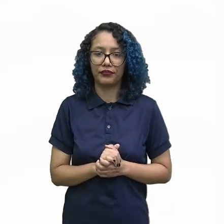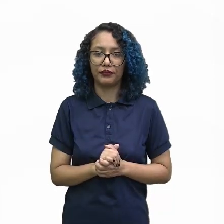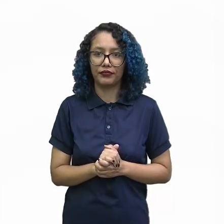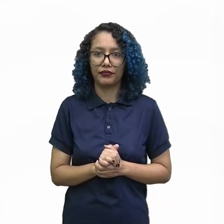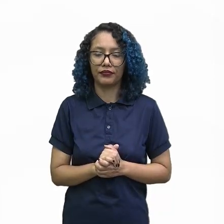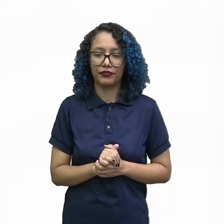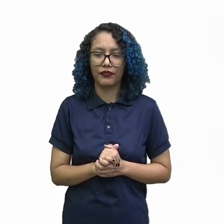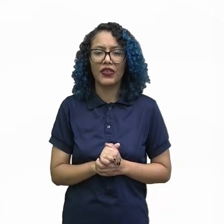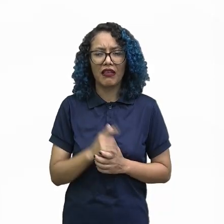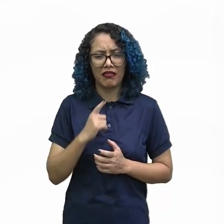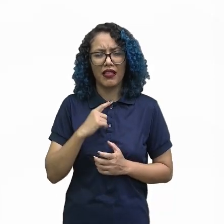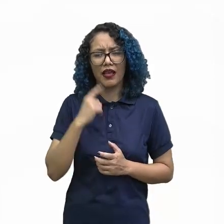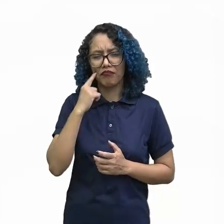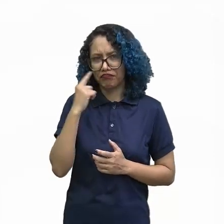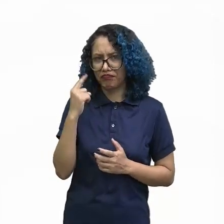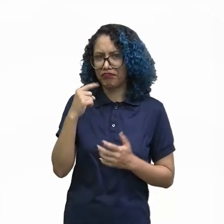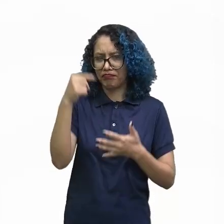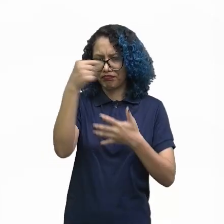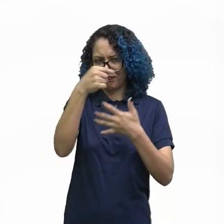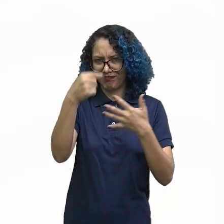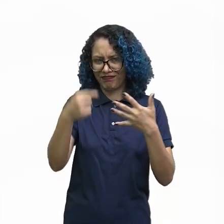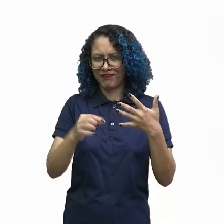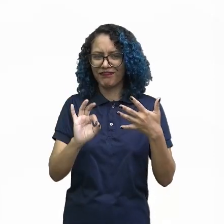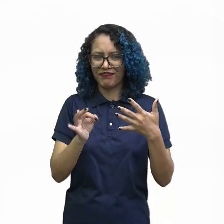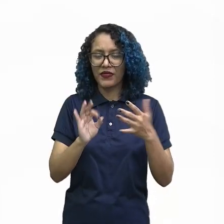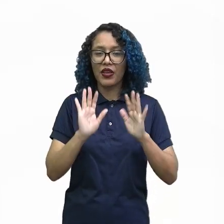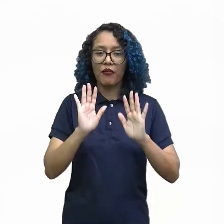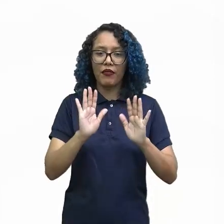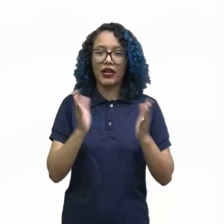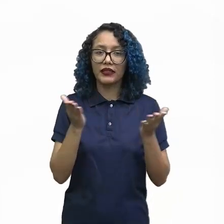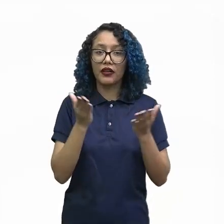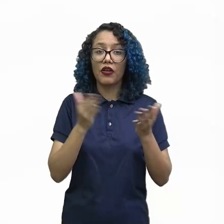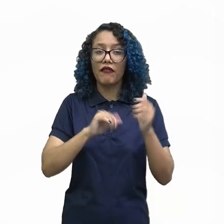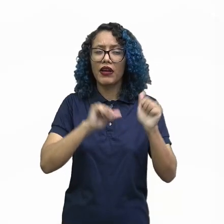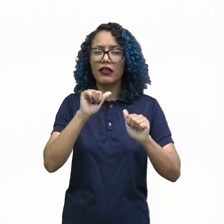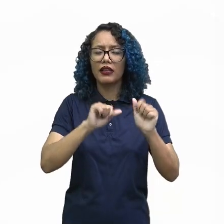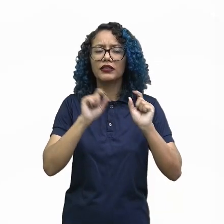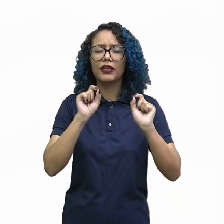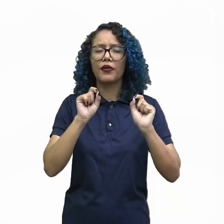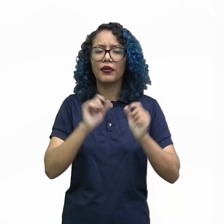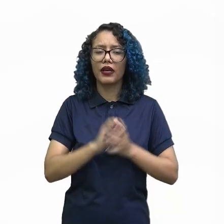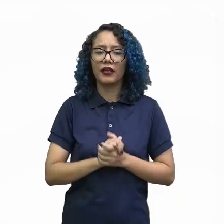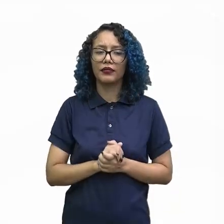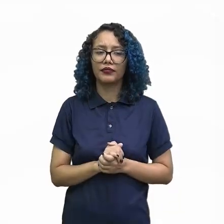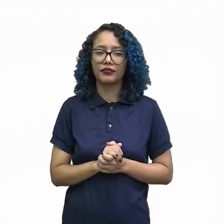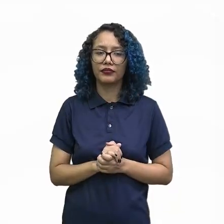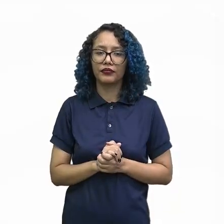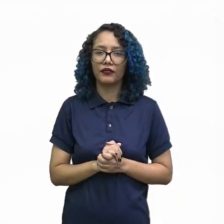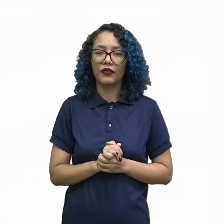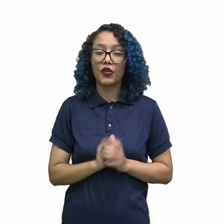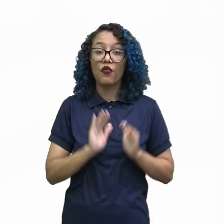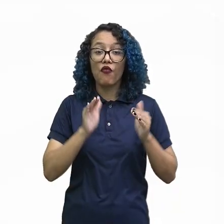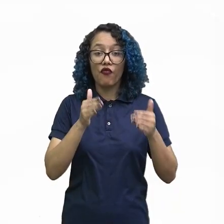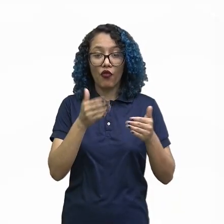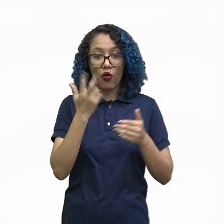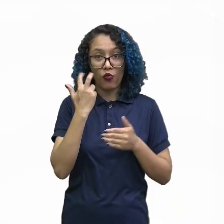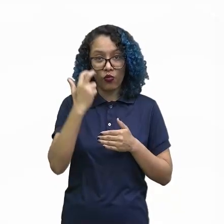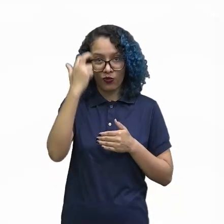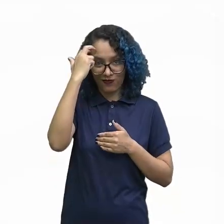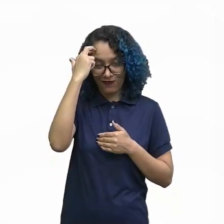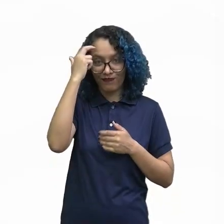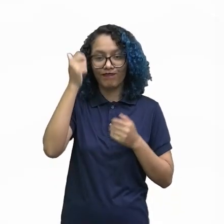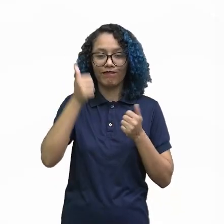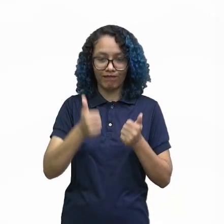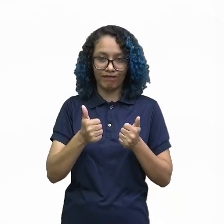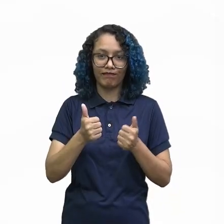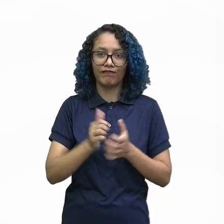perceber que eu vou olhar aqui com vocês focado para o olhar cultural, para que a